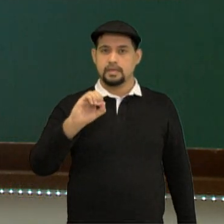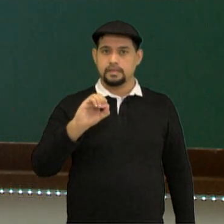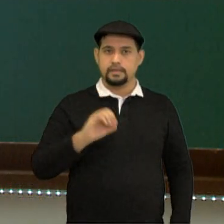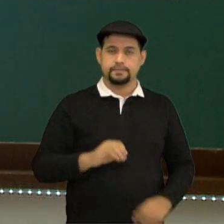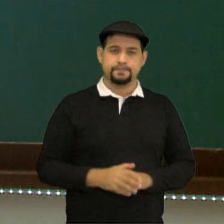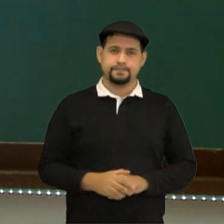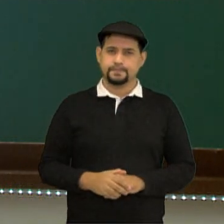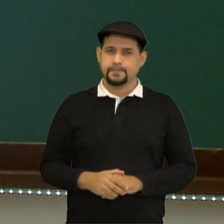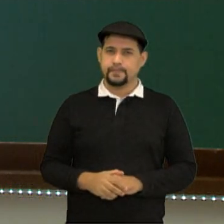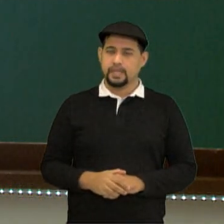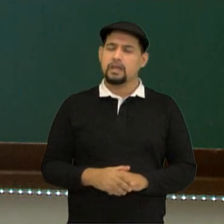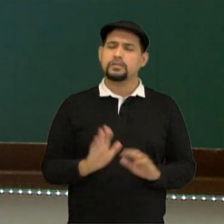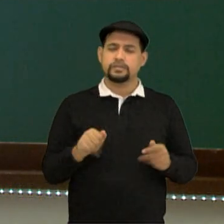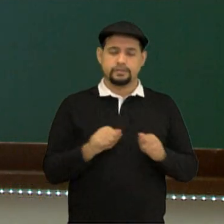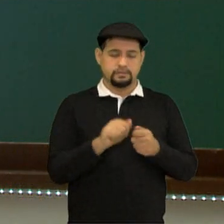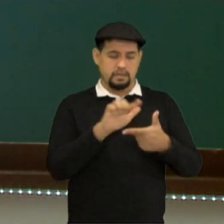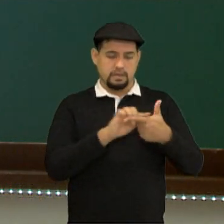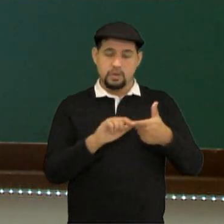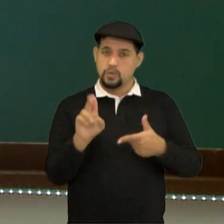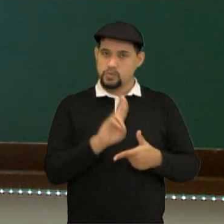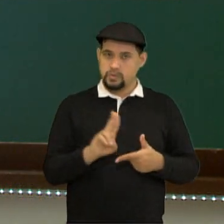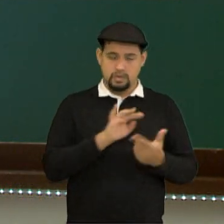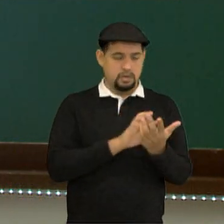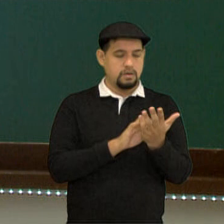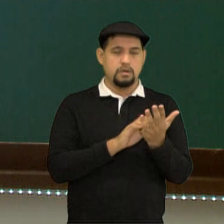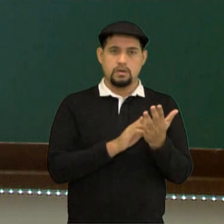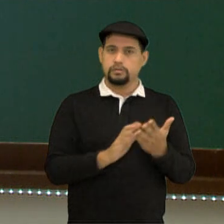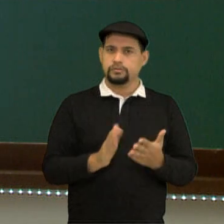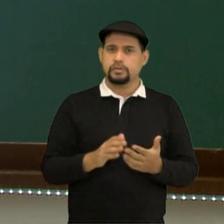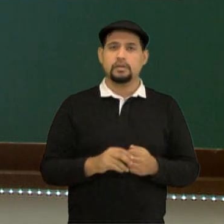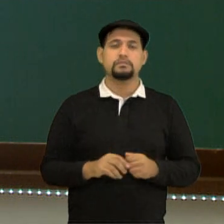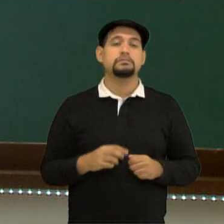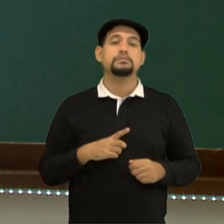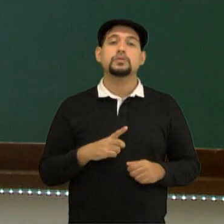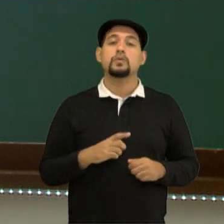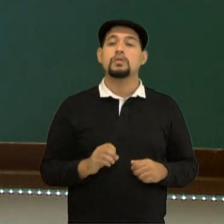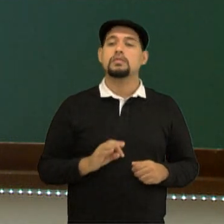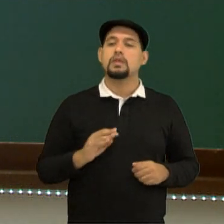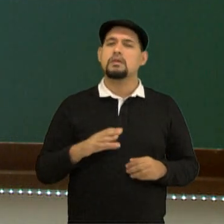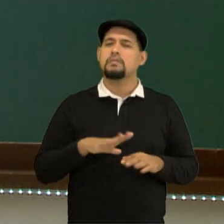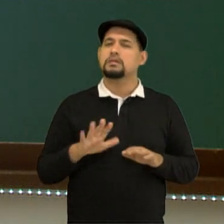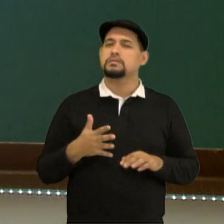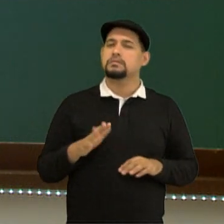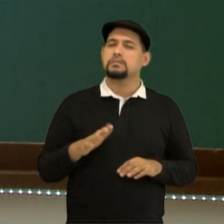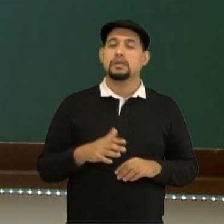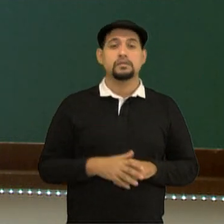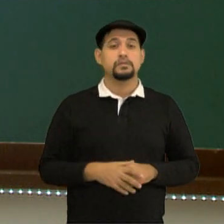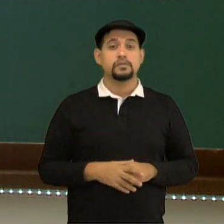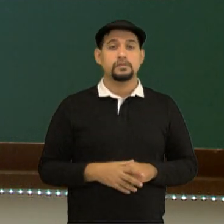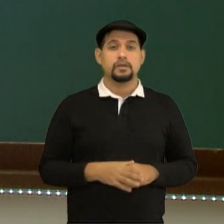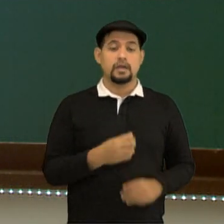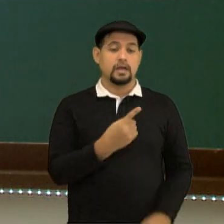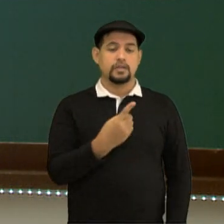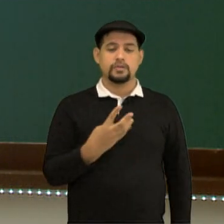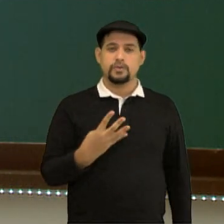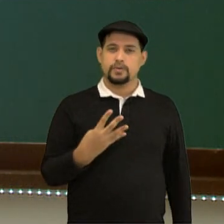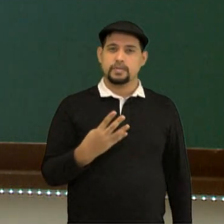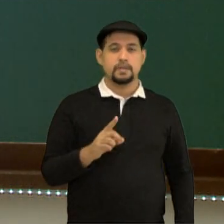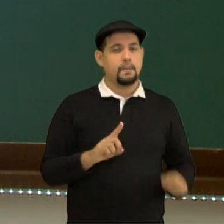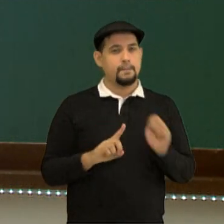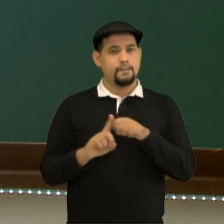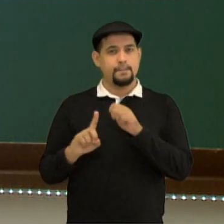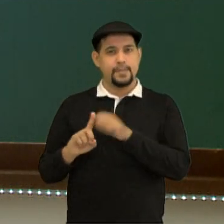0,0170. Fazendo a divisão utilizando a nossa calculadora, portanto, o tempo deu aproximadamente 14